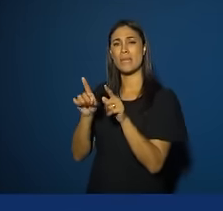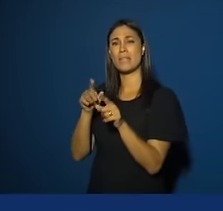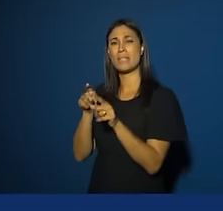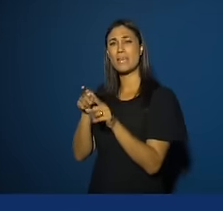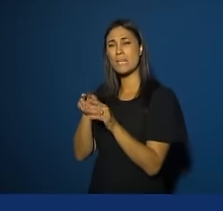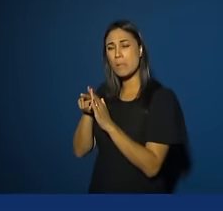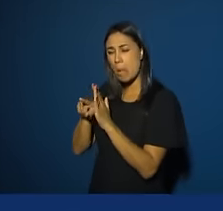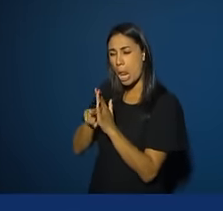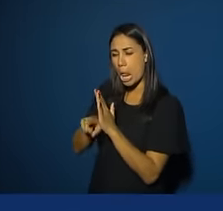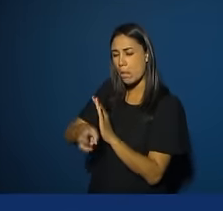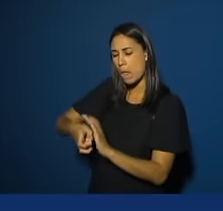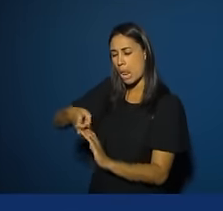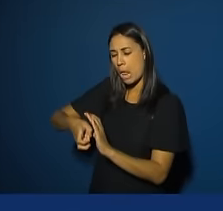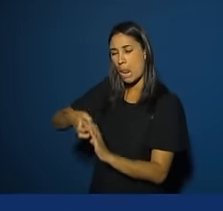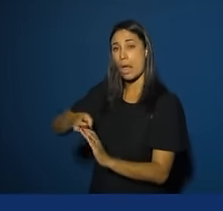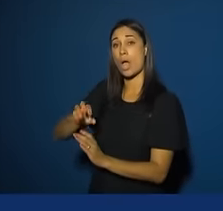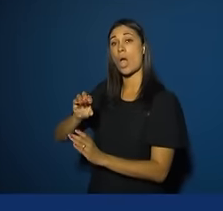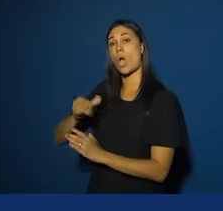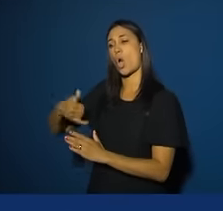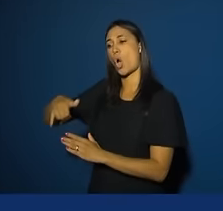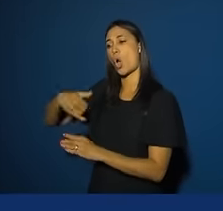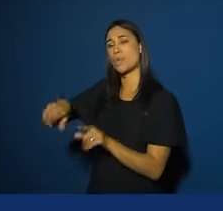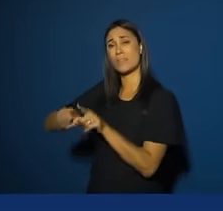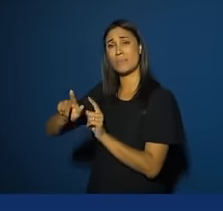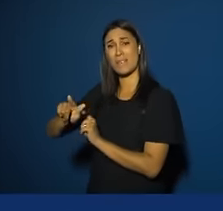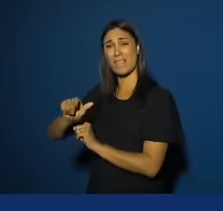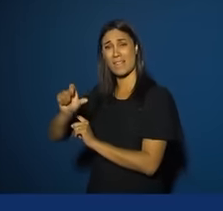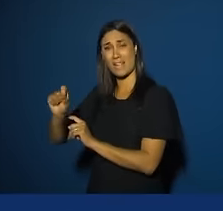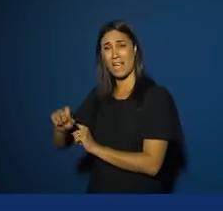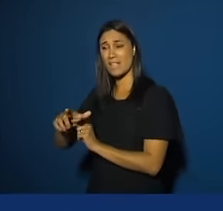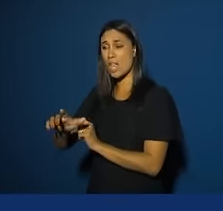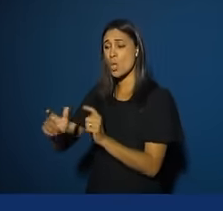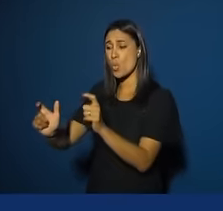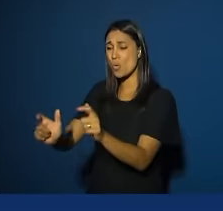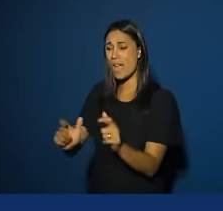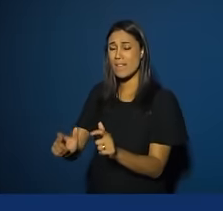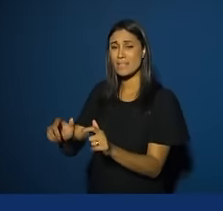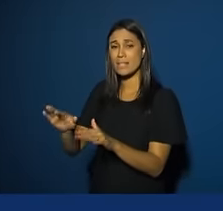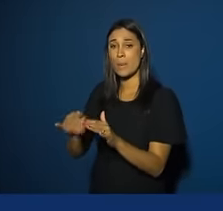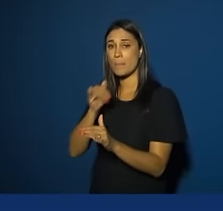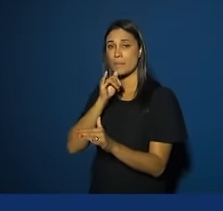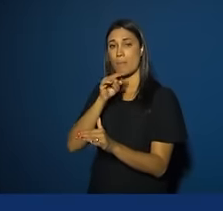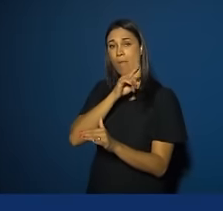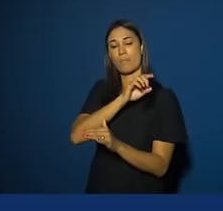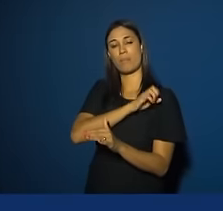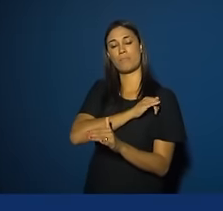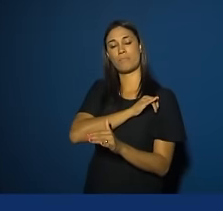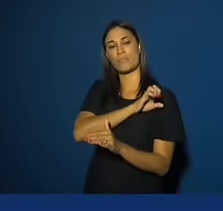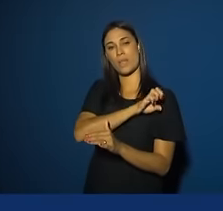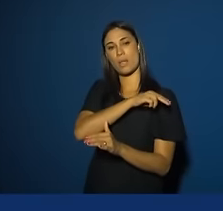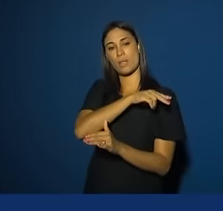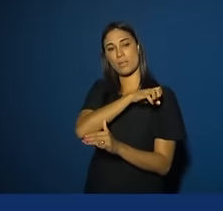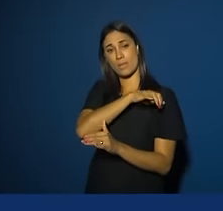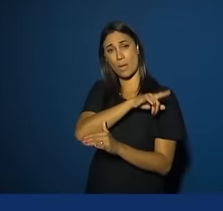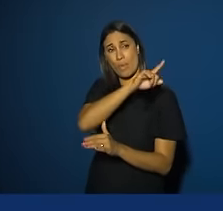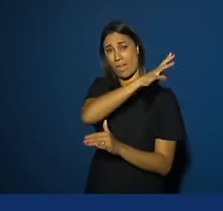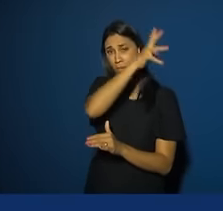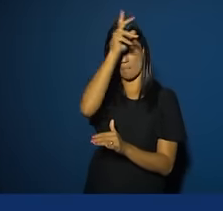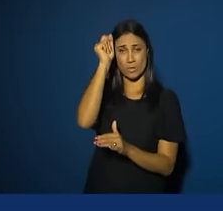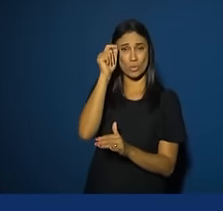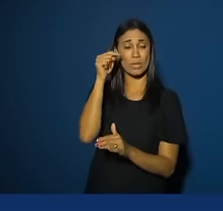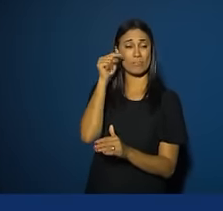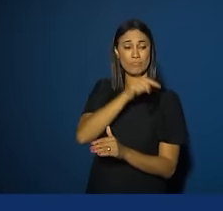exploram óleo gás em regiões eh que às vezes eram muito remotos Olha o trabalho da eneva no Amazonas você a gente não